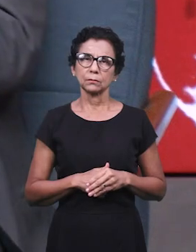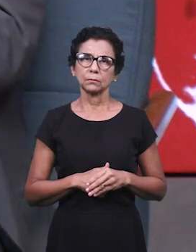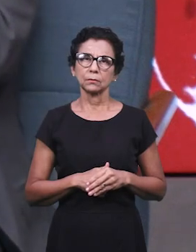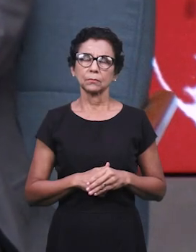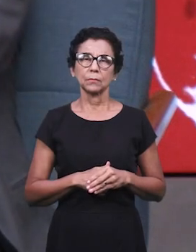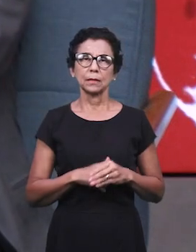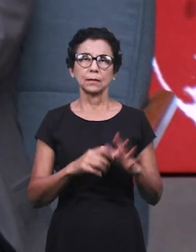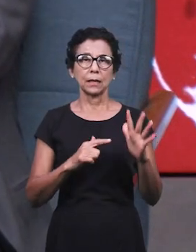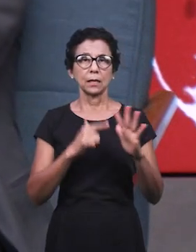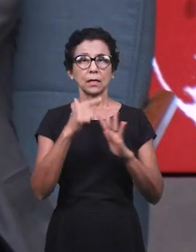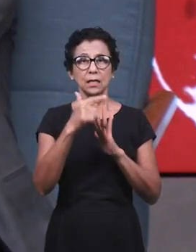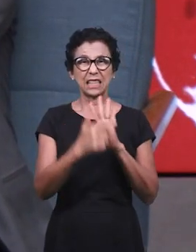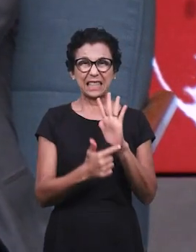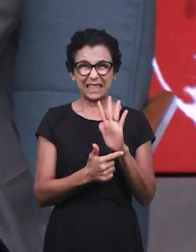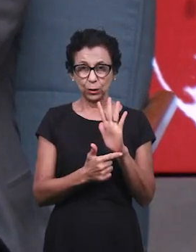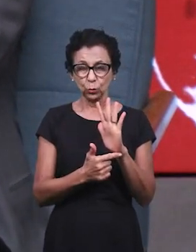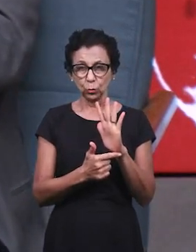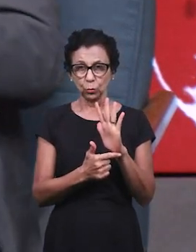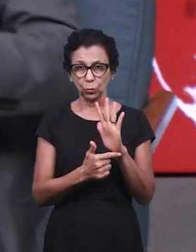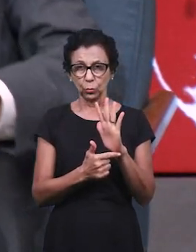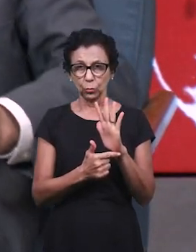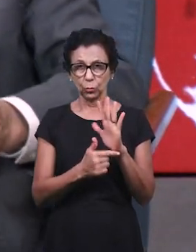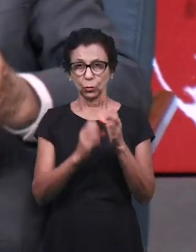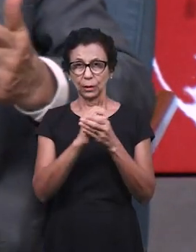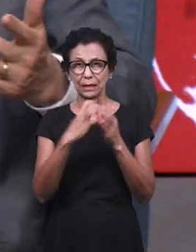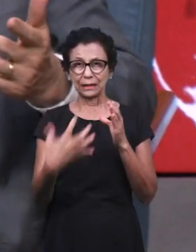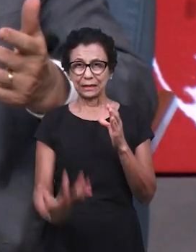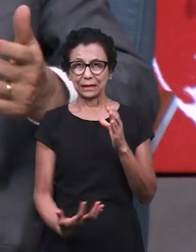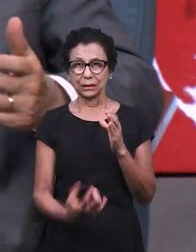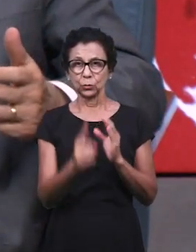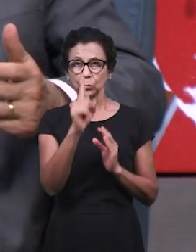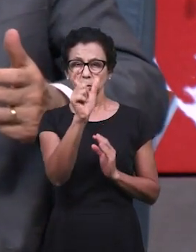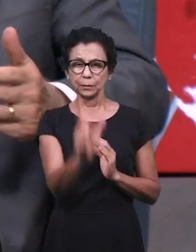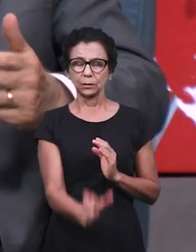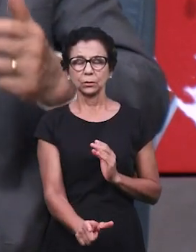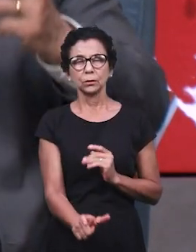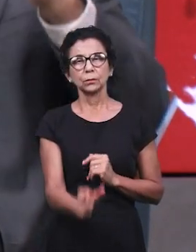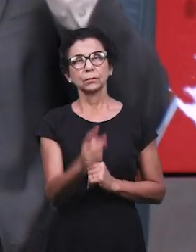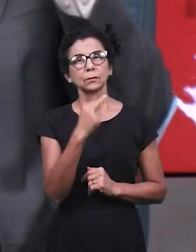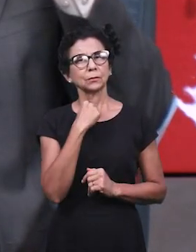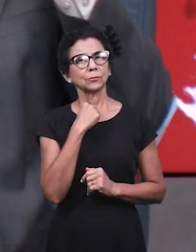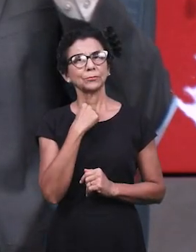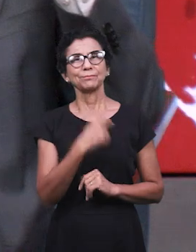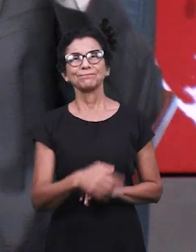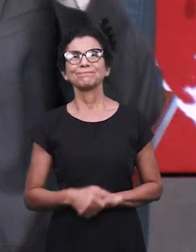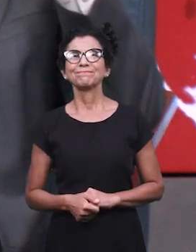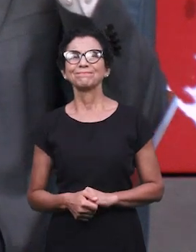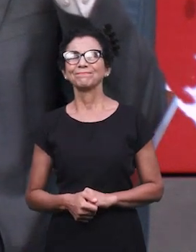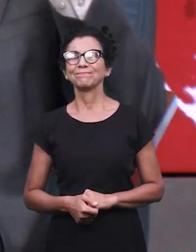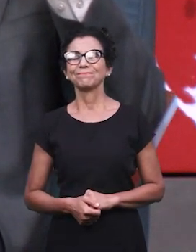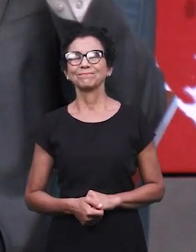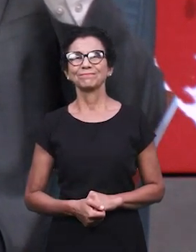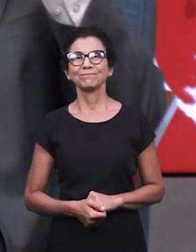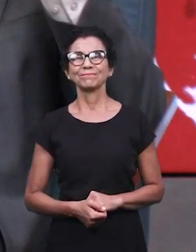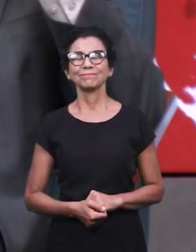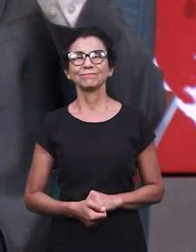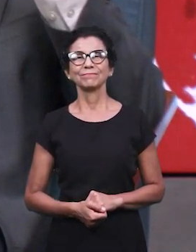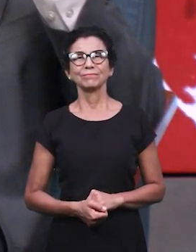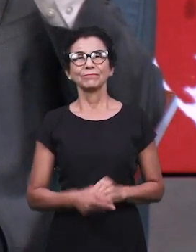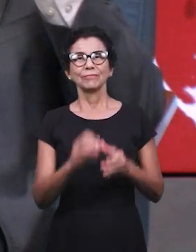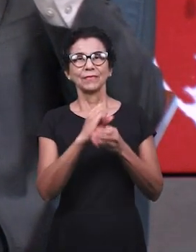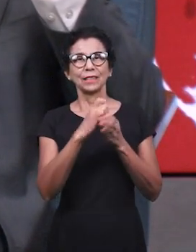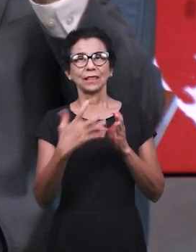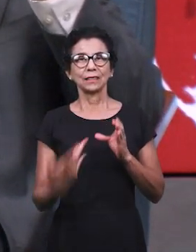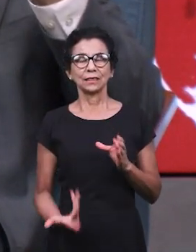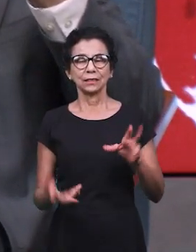Paulo era apóstolo, mas era mais doutrinador, era mais ensinador. Então, eram